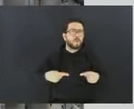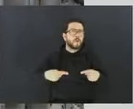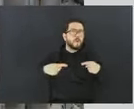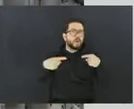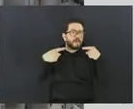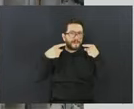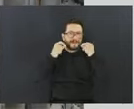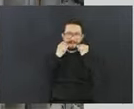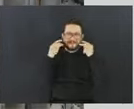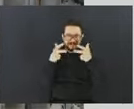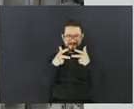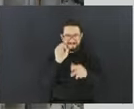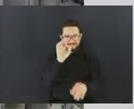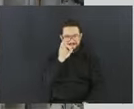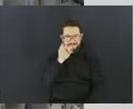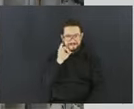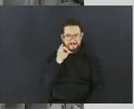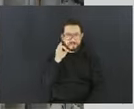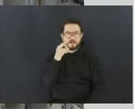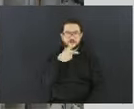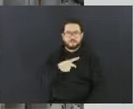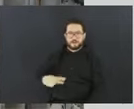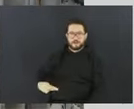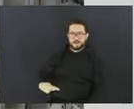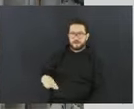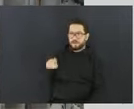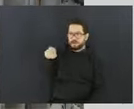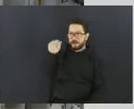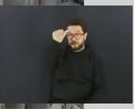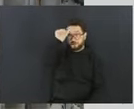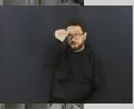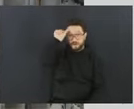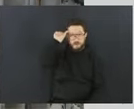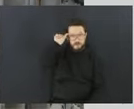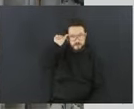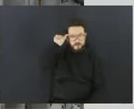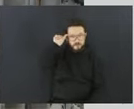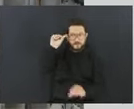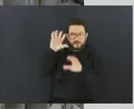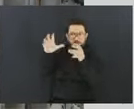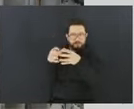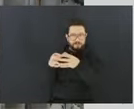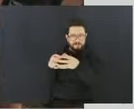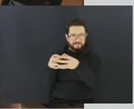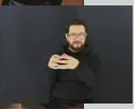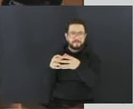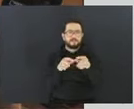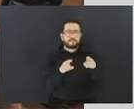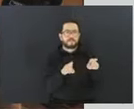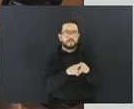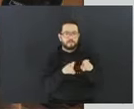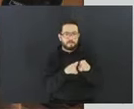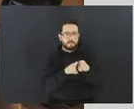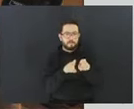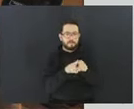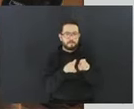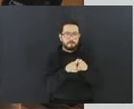sobre a presidência do Serginho do Posto e toda a diretoria dele. Depois eu sucedi, então,